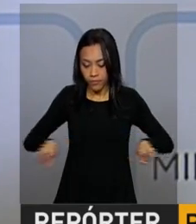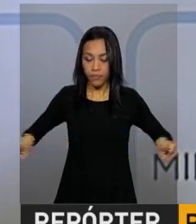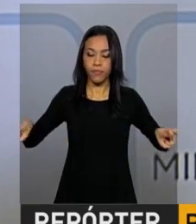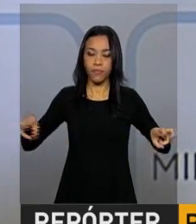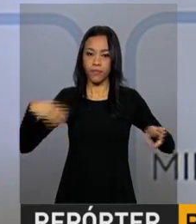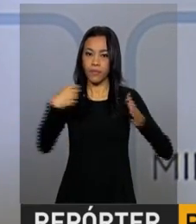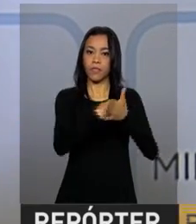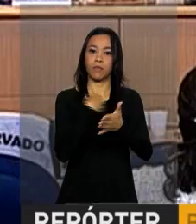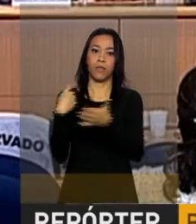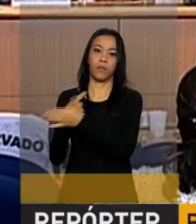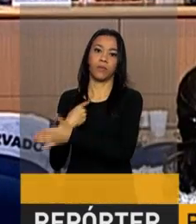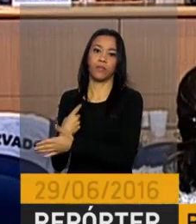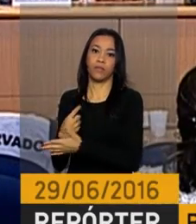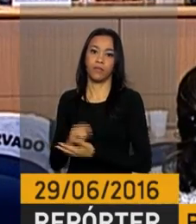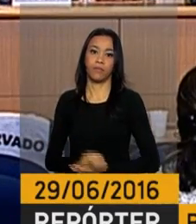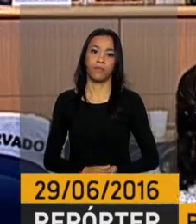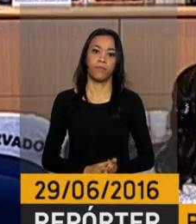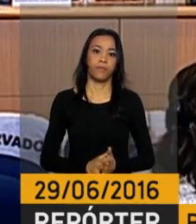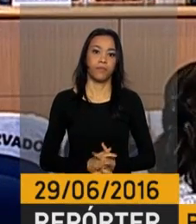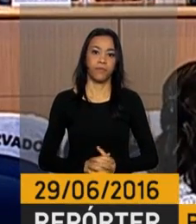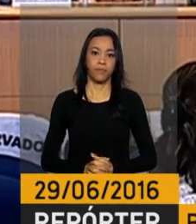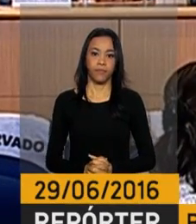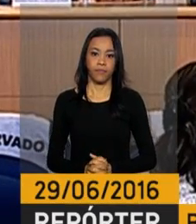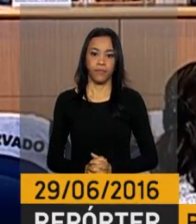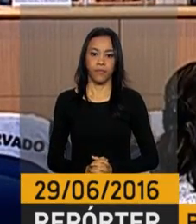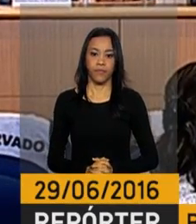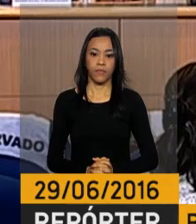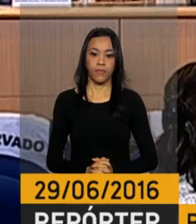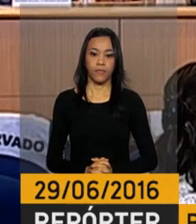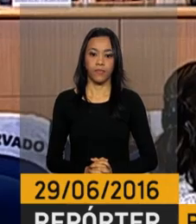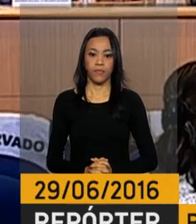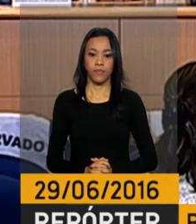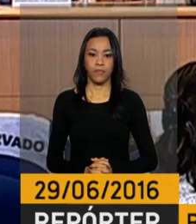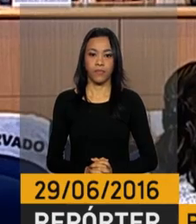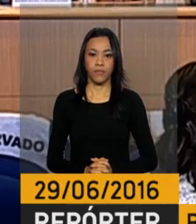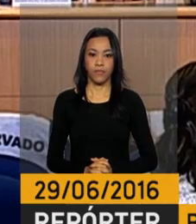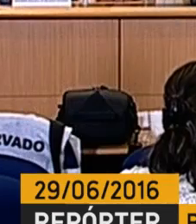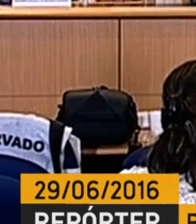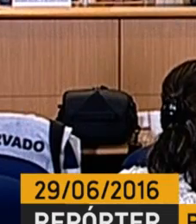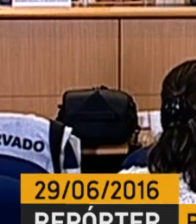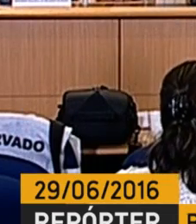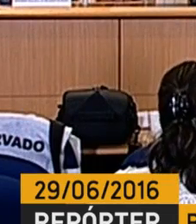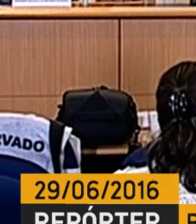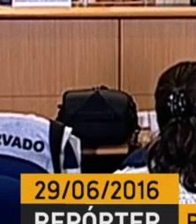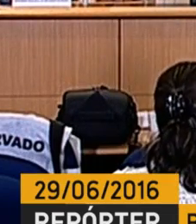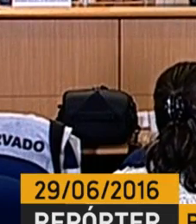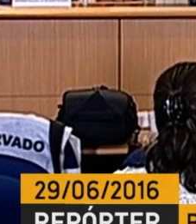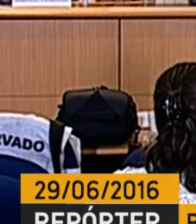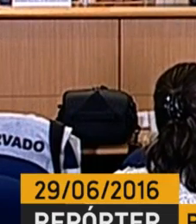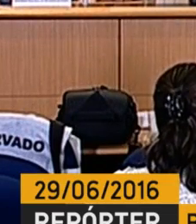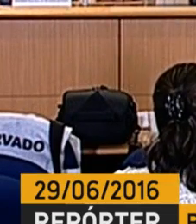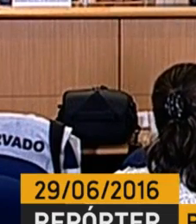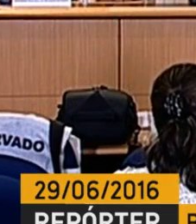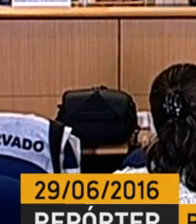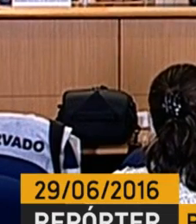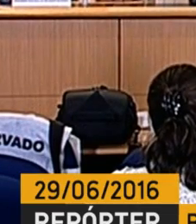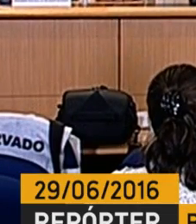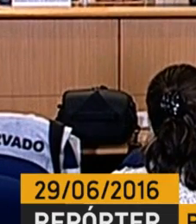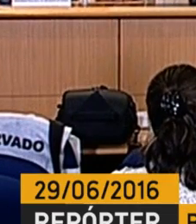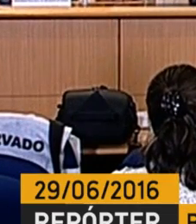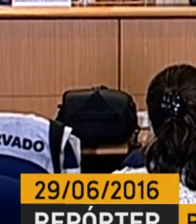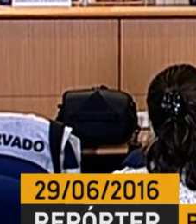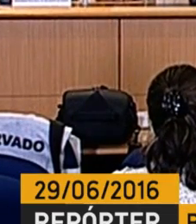as suas perguntas Bom dia Marina Francischini da Globo News eu queria perguntar por